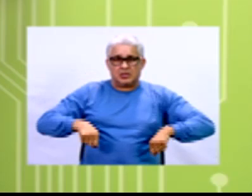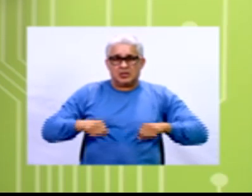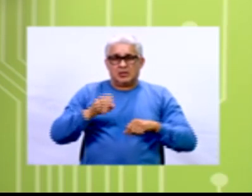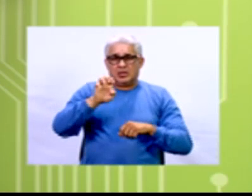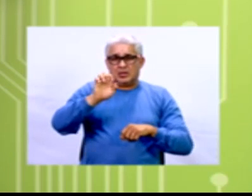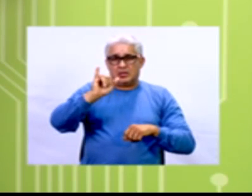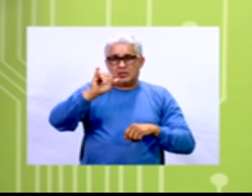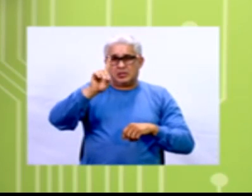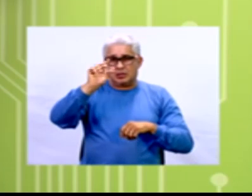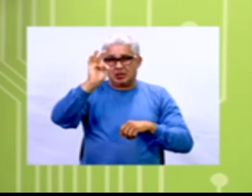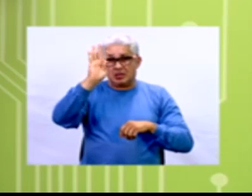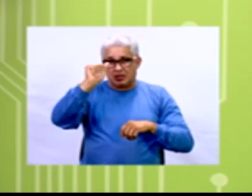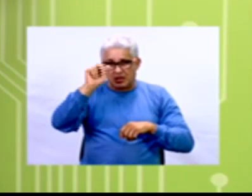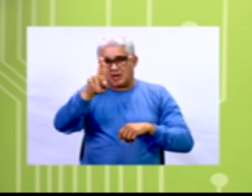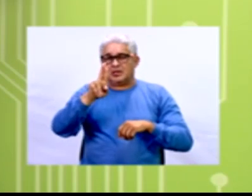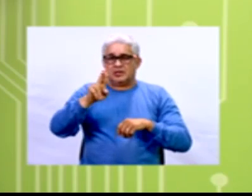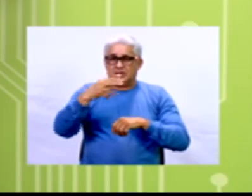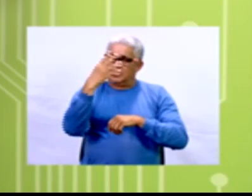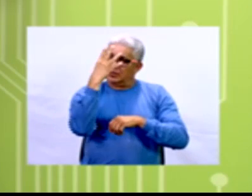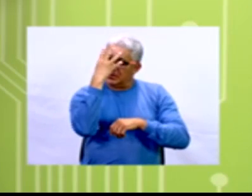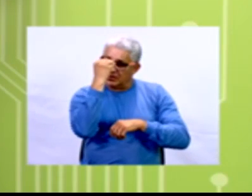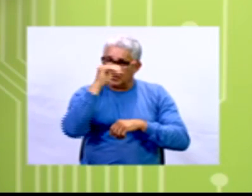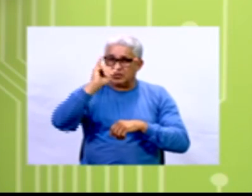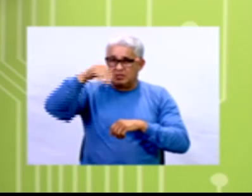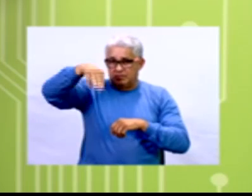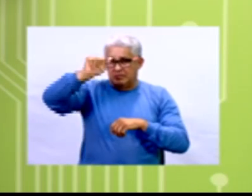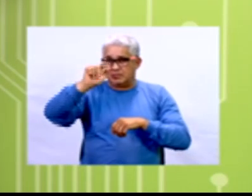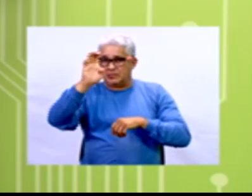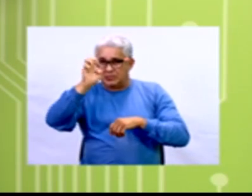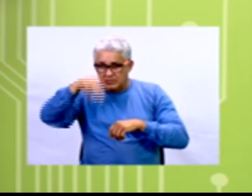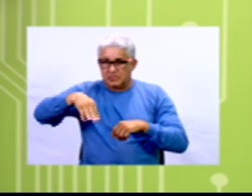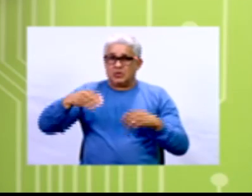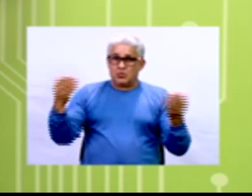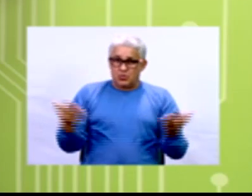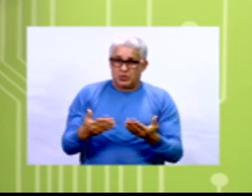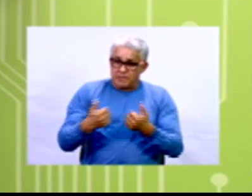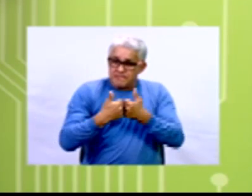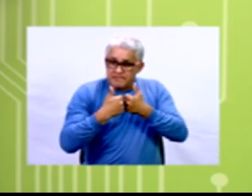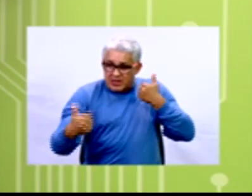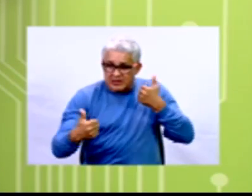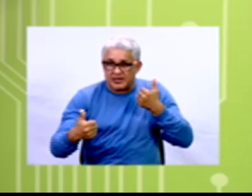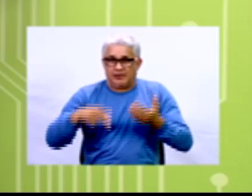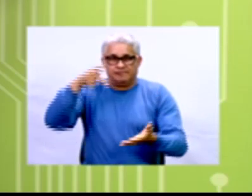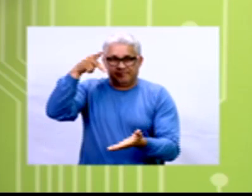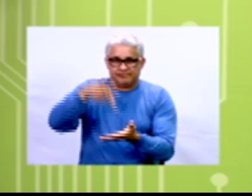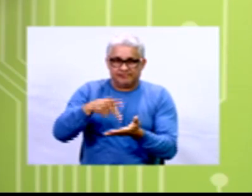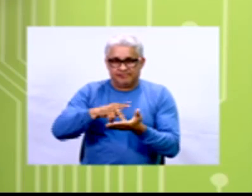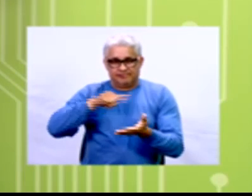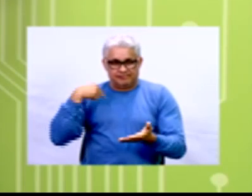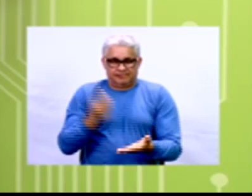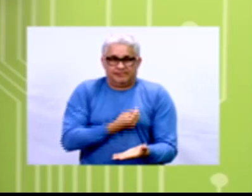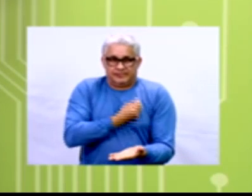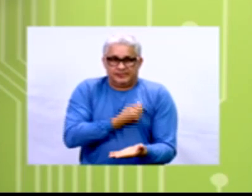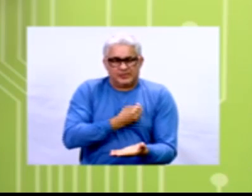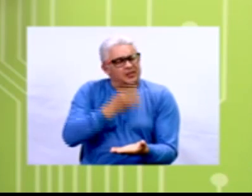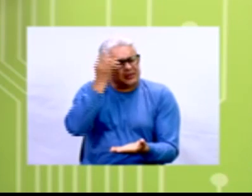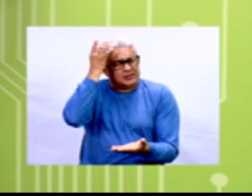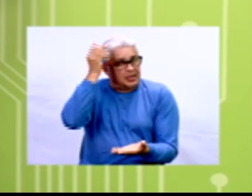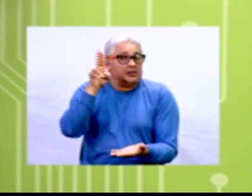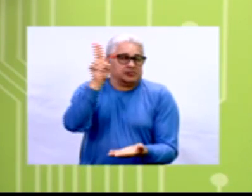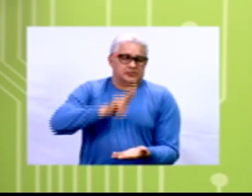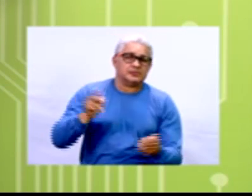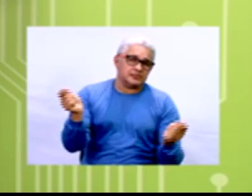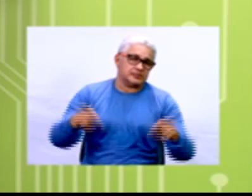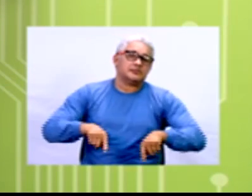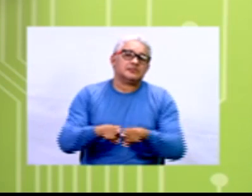dessas imagens. Então, hoje em dia, o recurso multimídia, ele é muito próximo da nossa realidade. Ele é muito fácil de